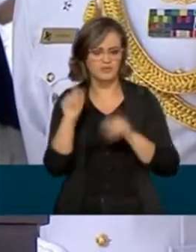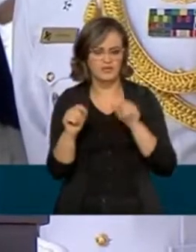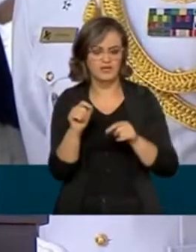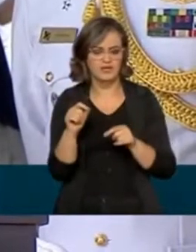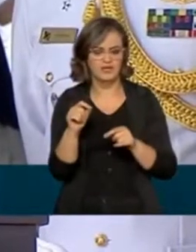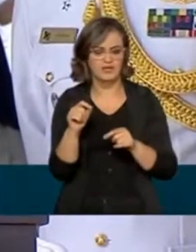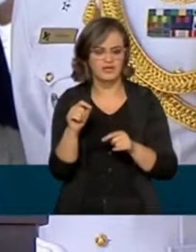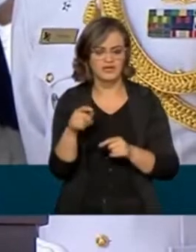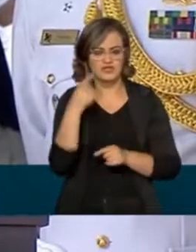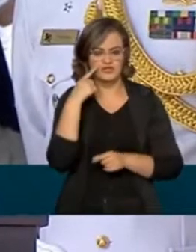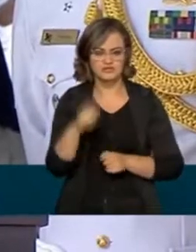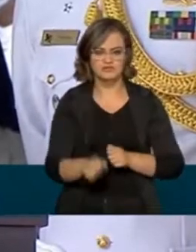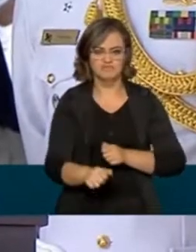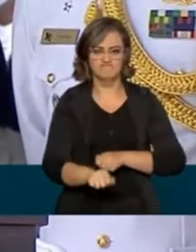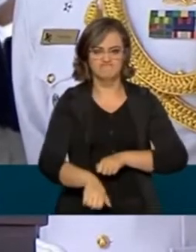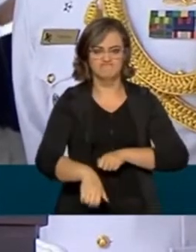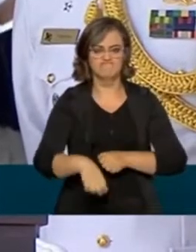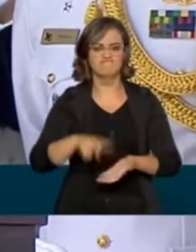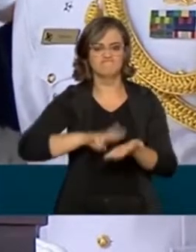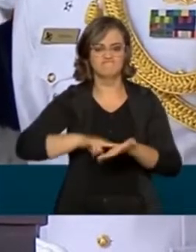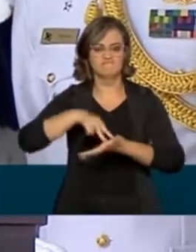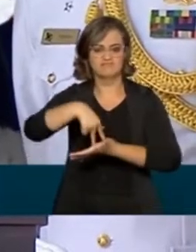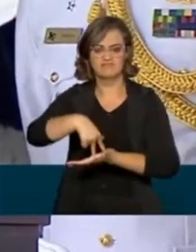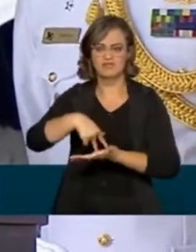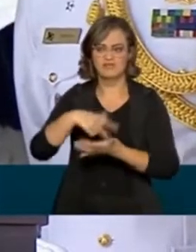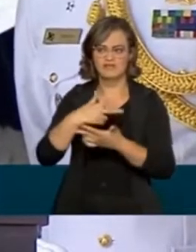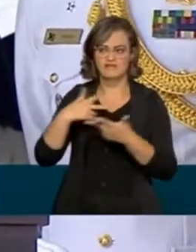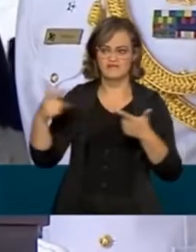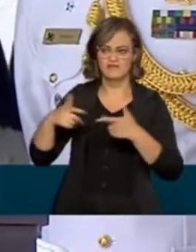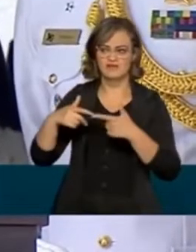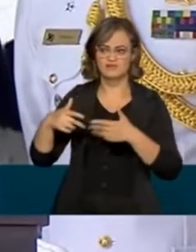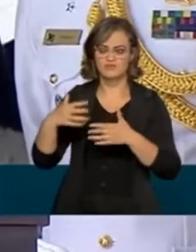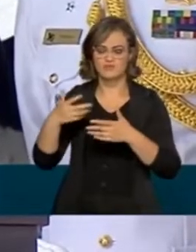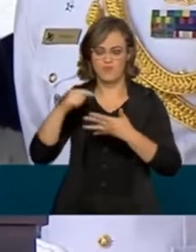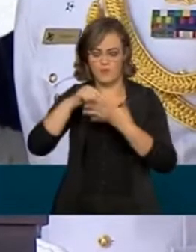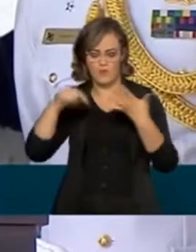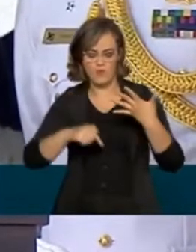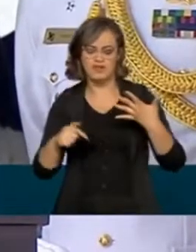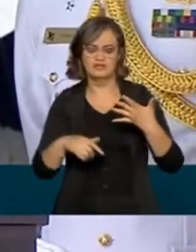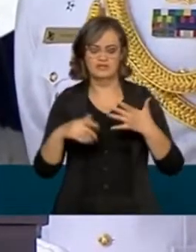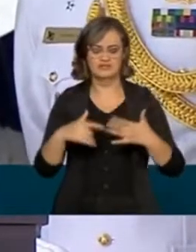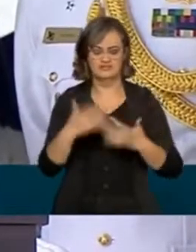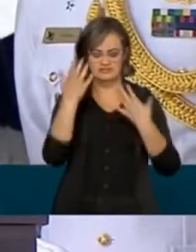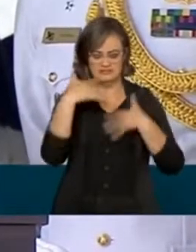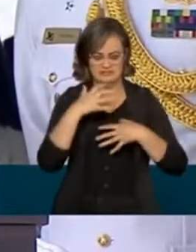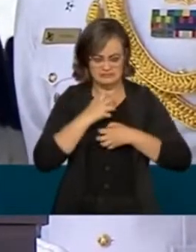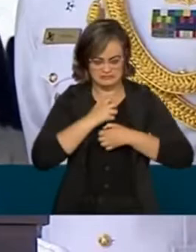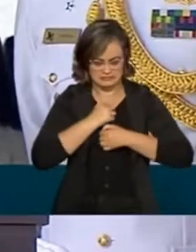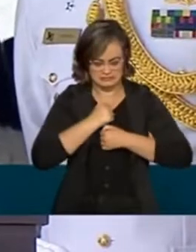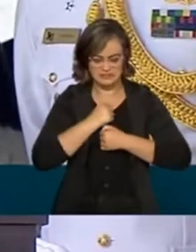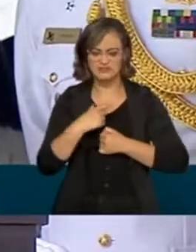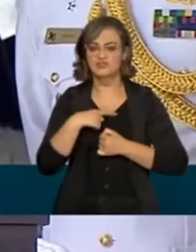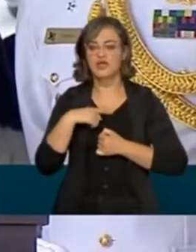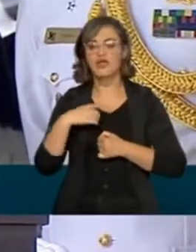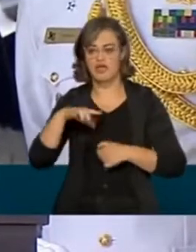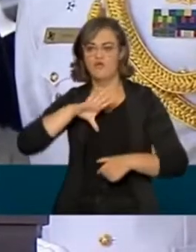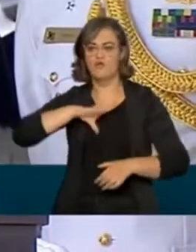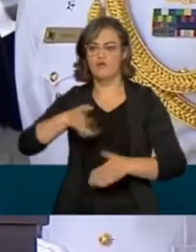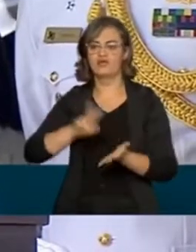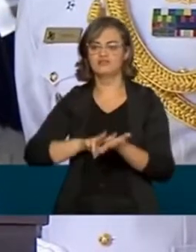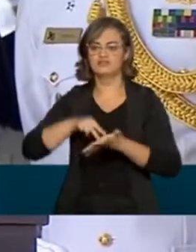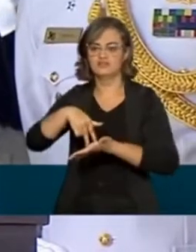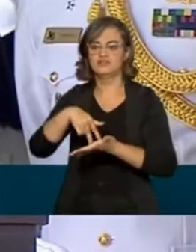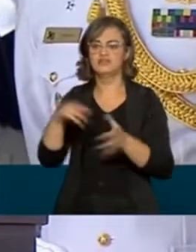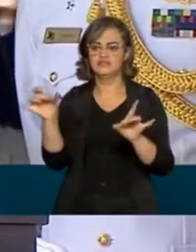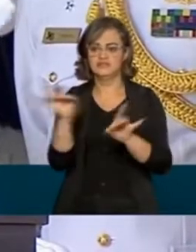acessando baterias de vigilância em oposição aos sentimentos e qualidades inferiores que nos reprimem a alma. Combati o bom combate, acabei a